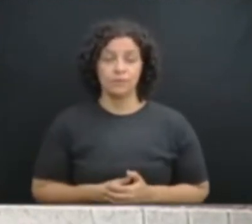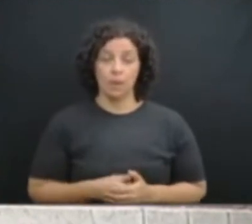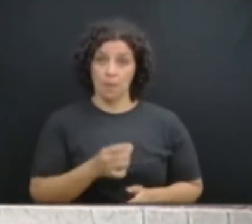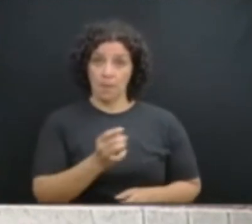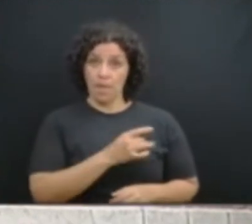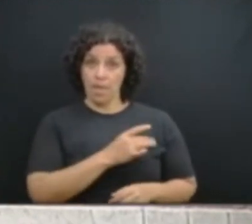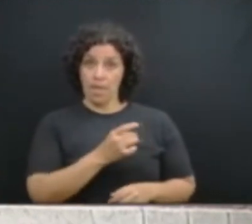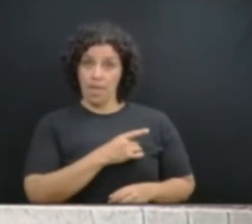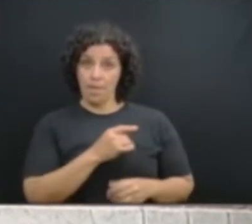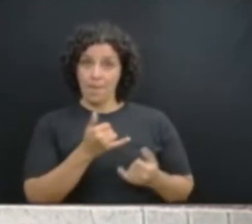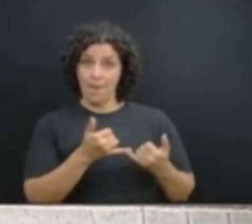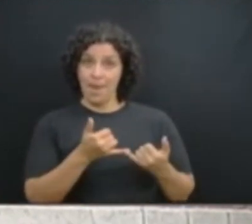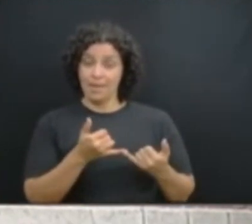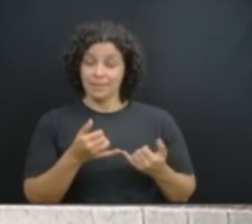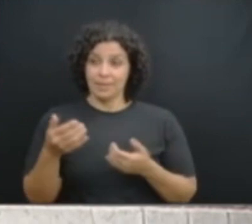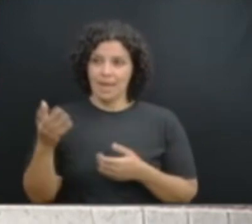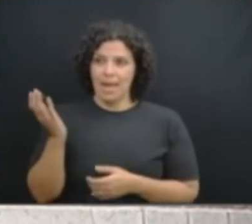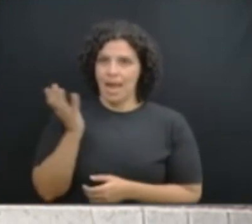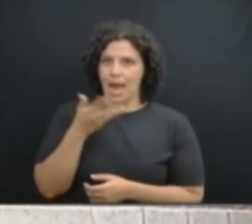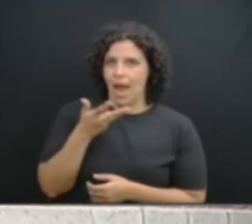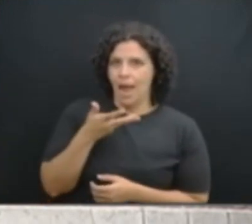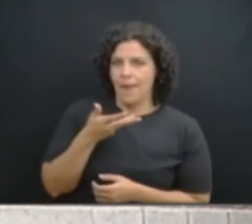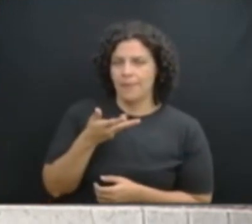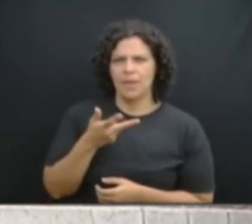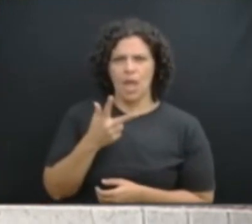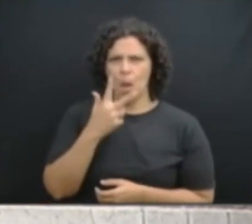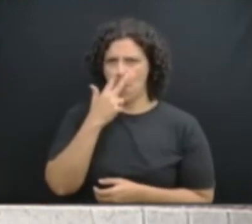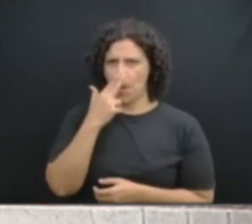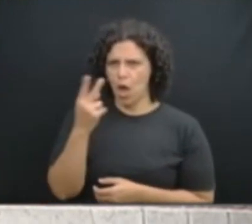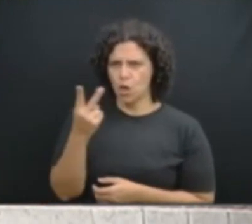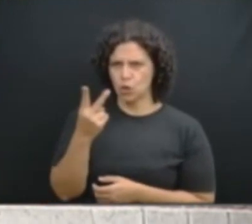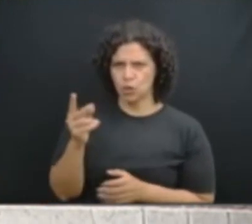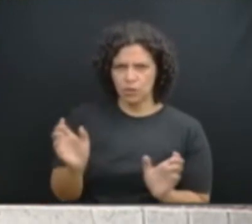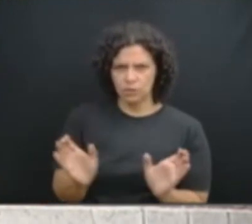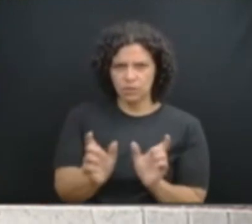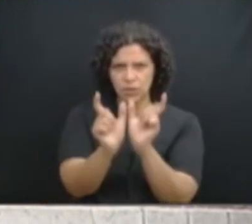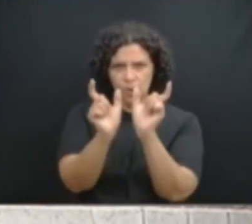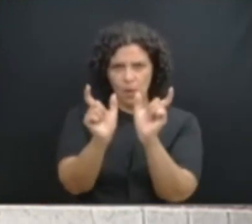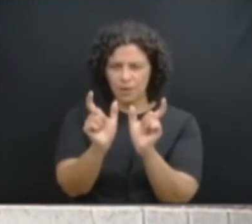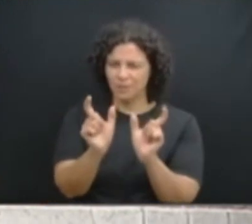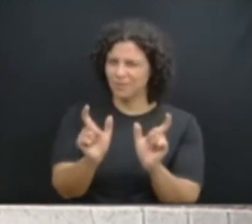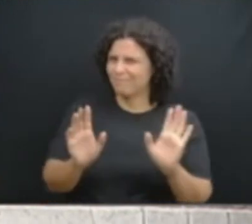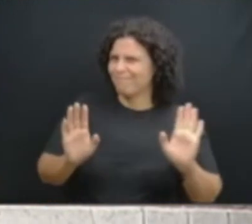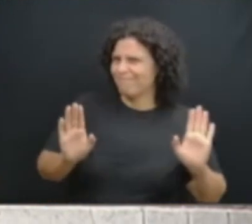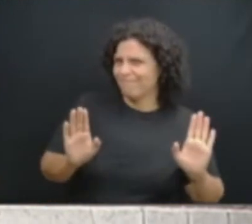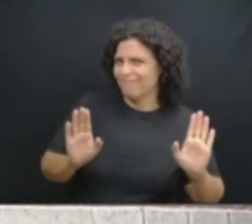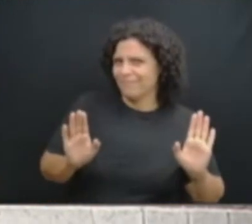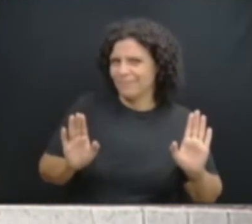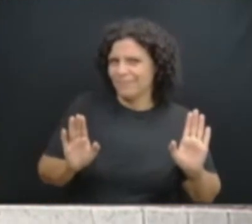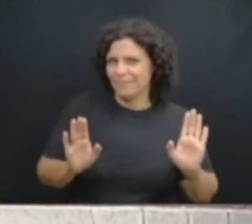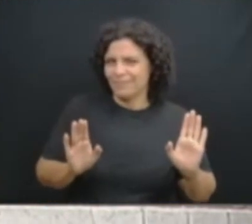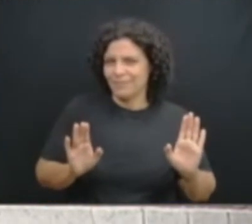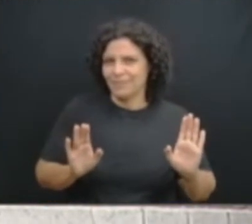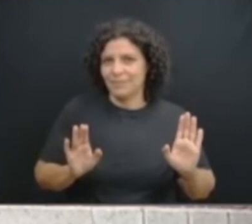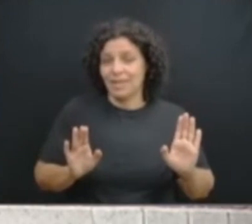medo virou pressa. Eu não achava que os dois eram sinônimos. A